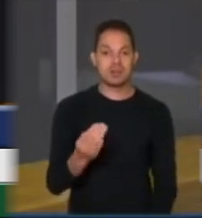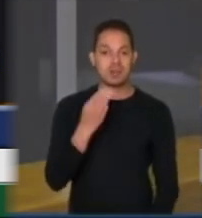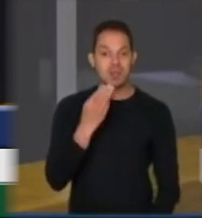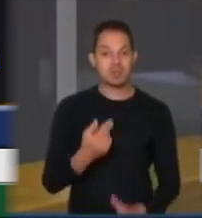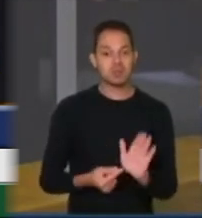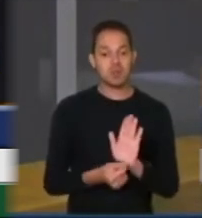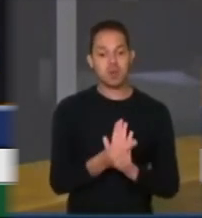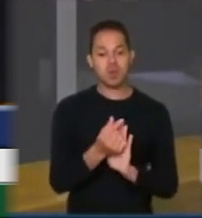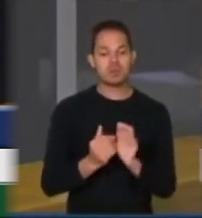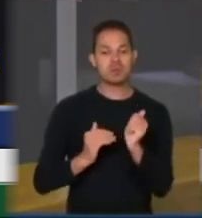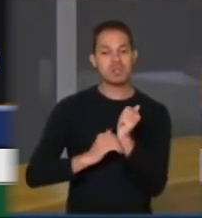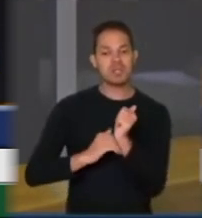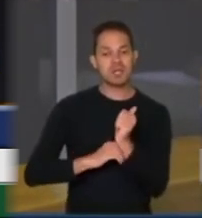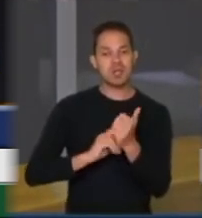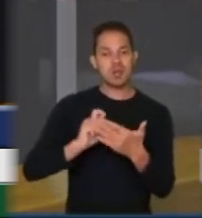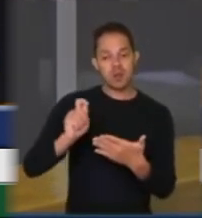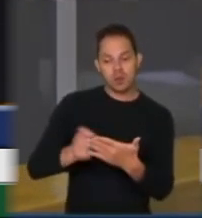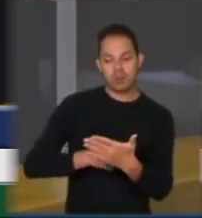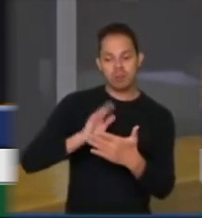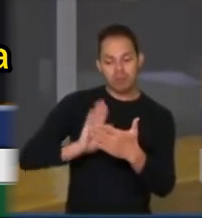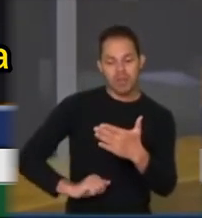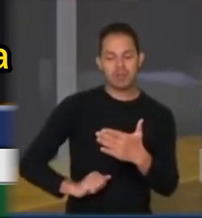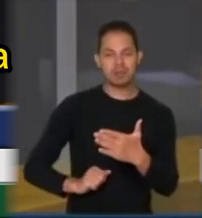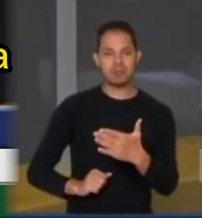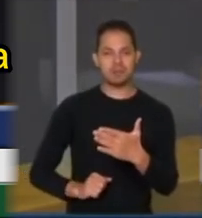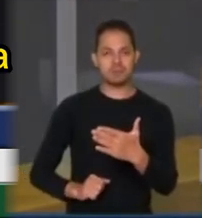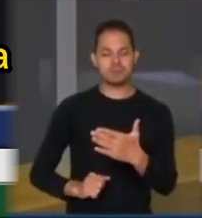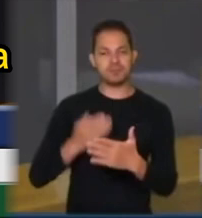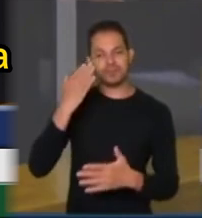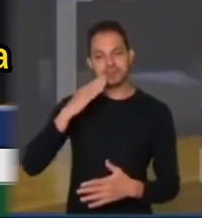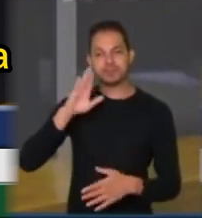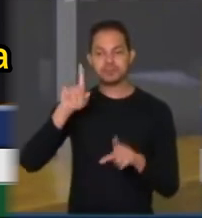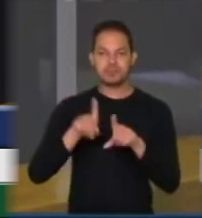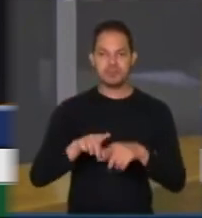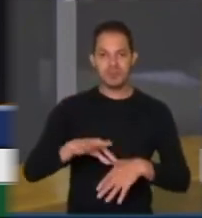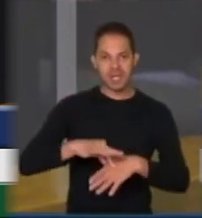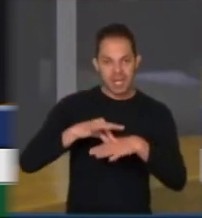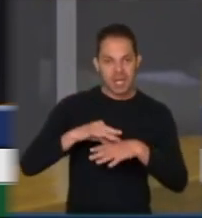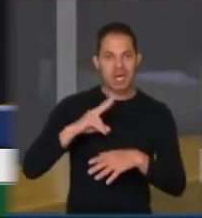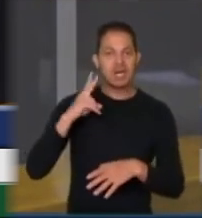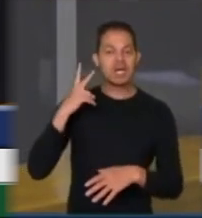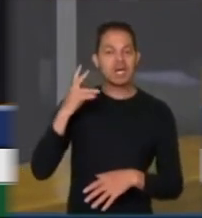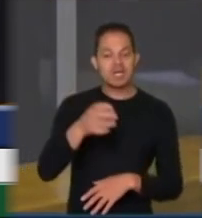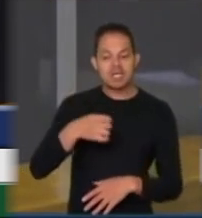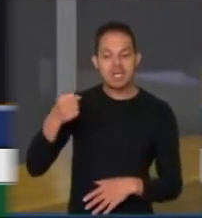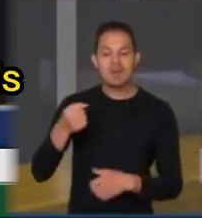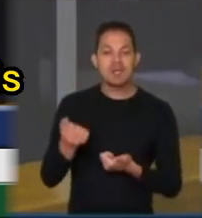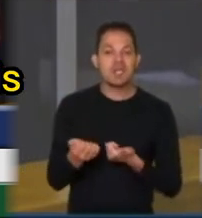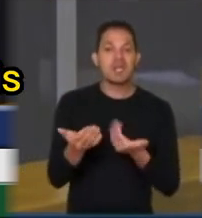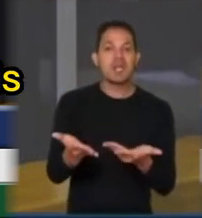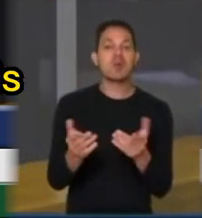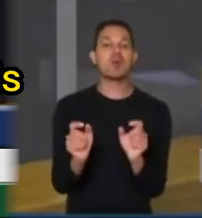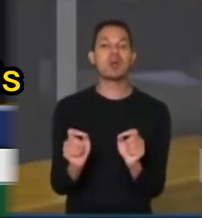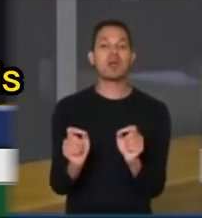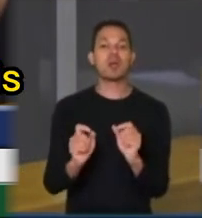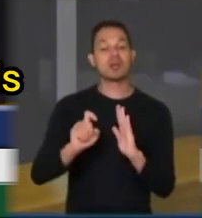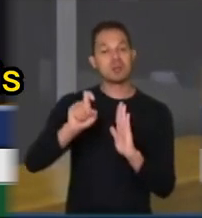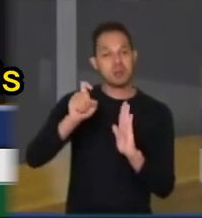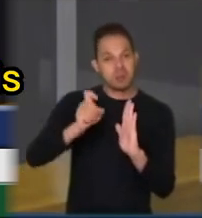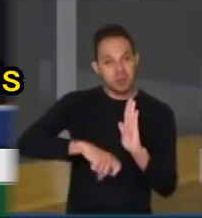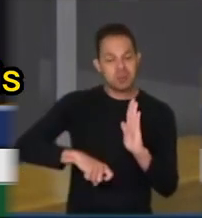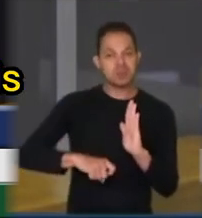secreto para que retirem assinatura. Prometeu picanha e cerveja. E o que que ele deu?